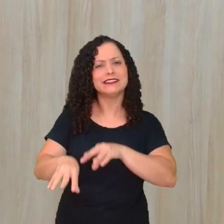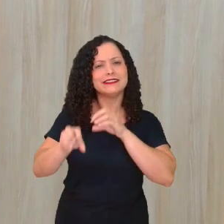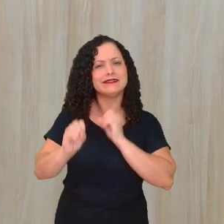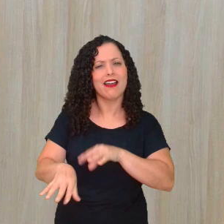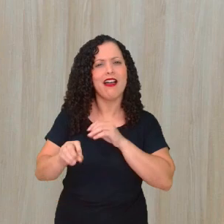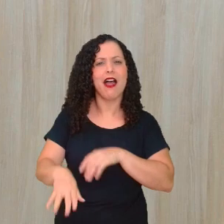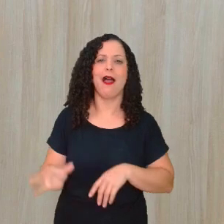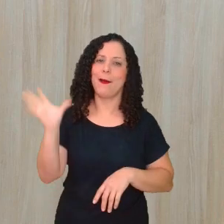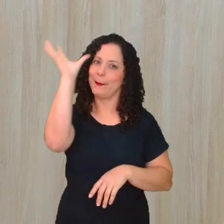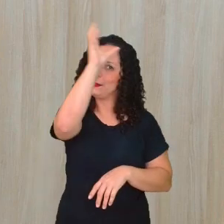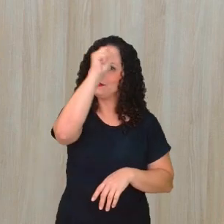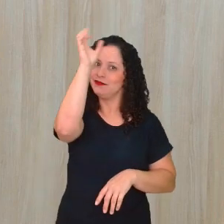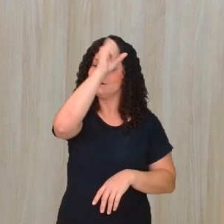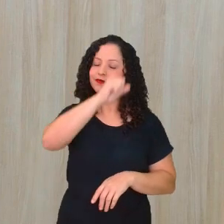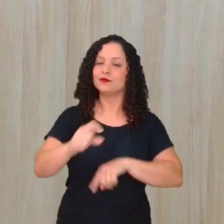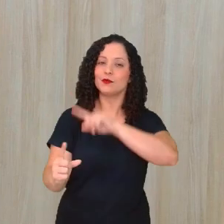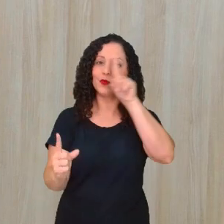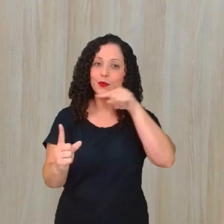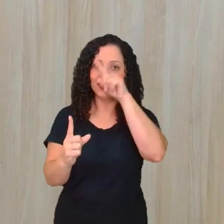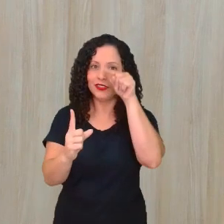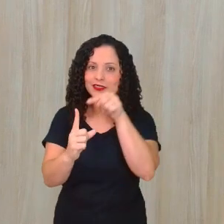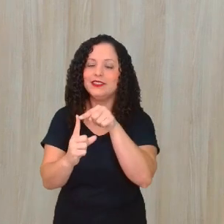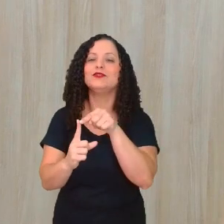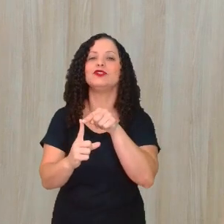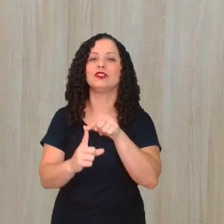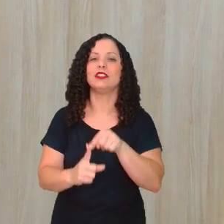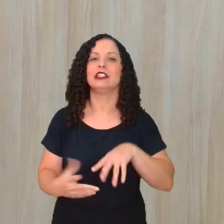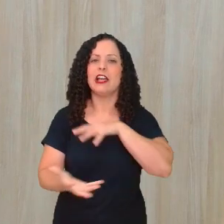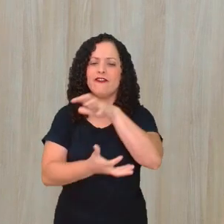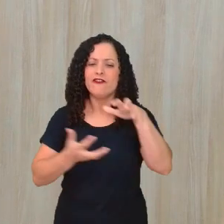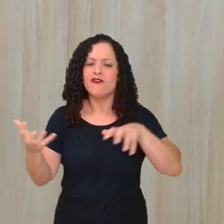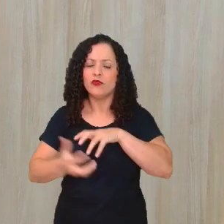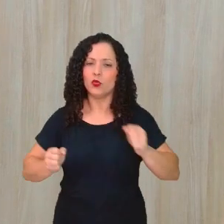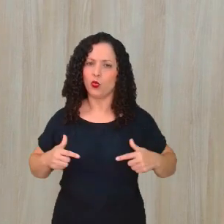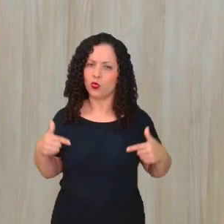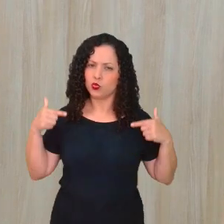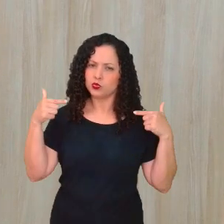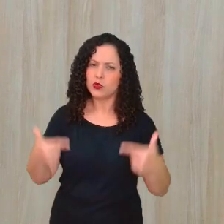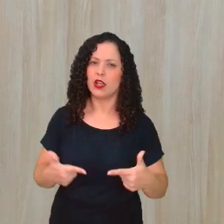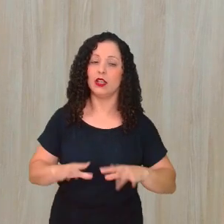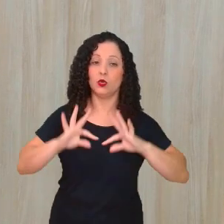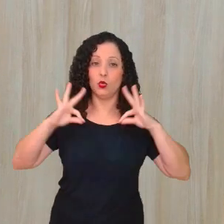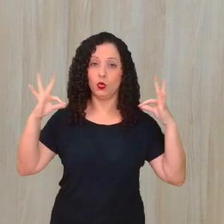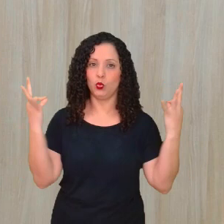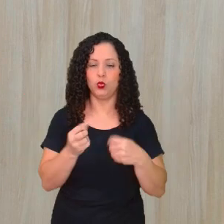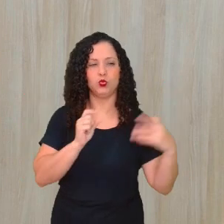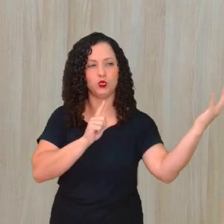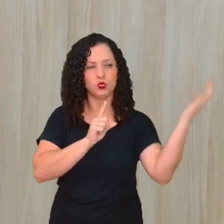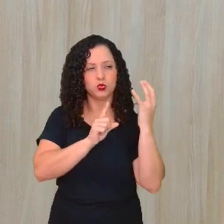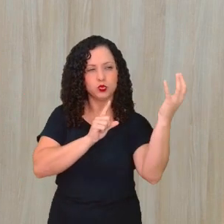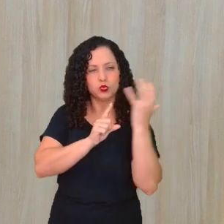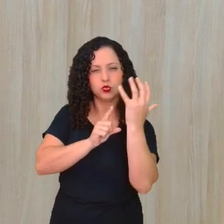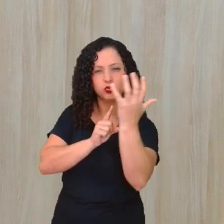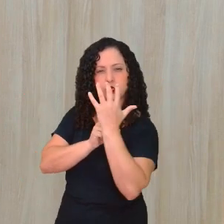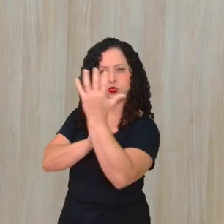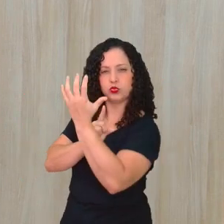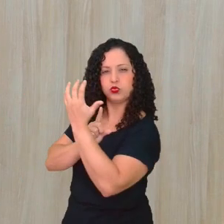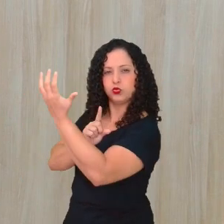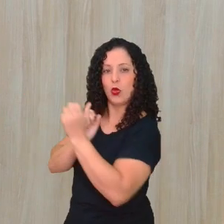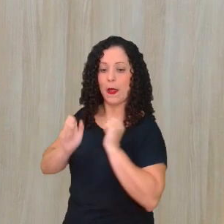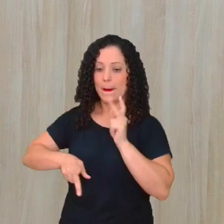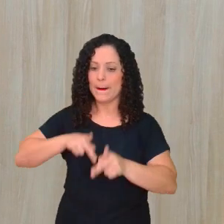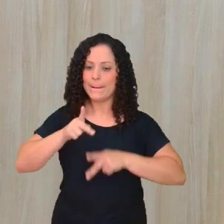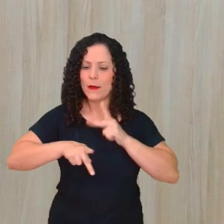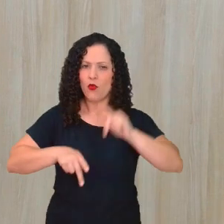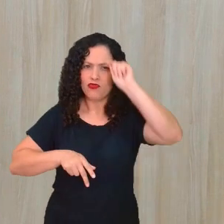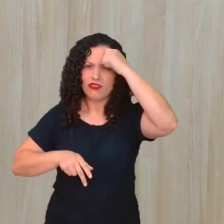objetivos aí, né, dessa revolta. Tudo isso, né, influenciou esses revoltosos,